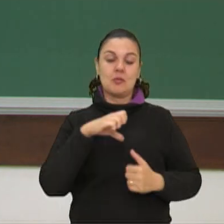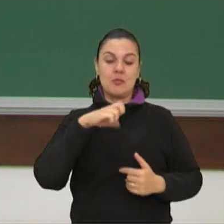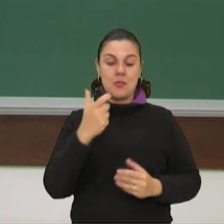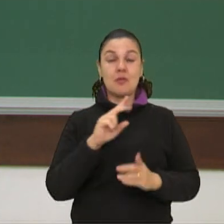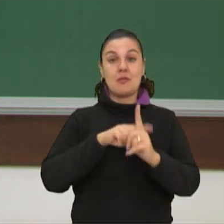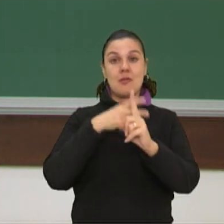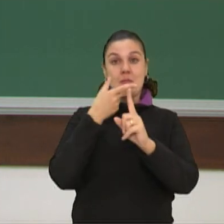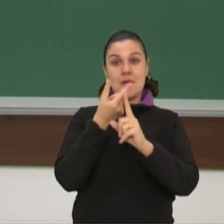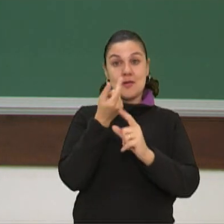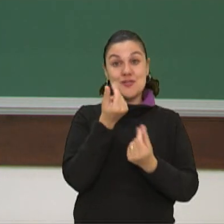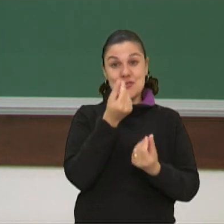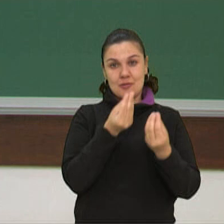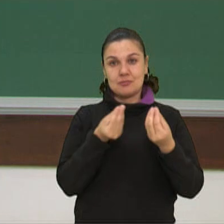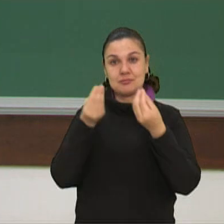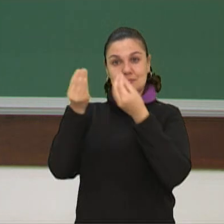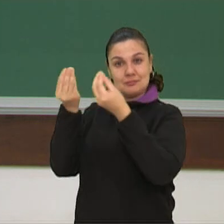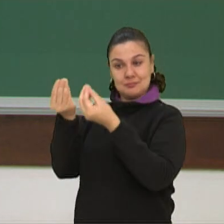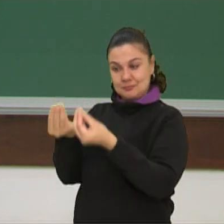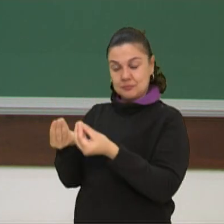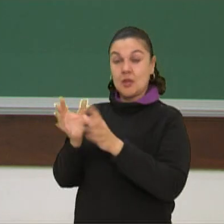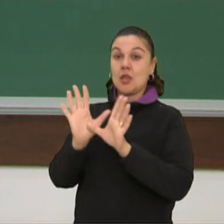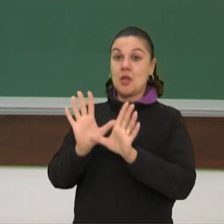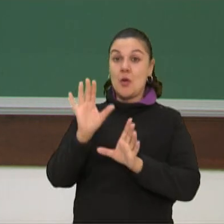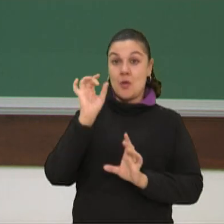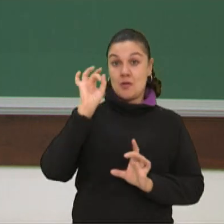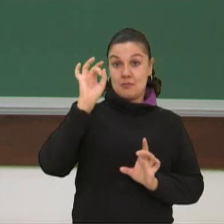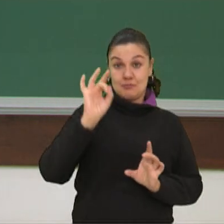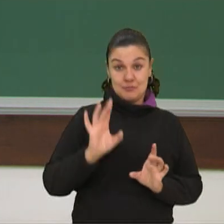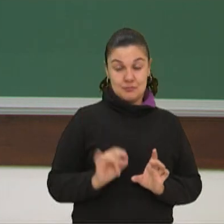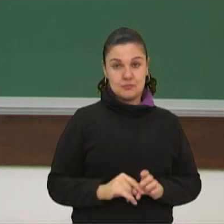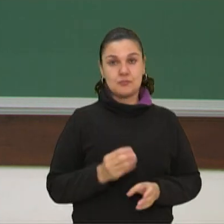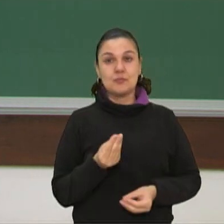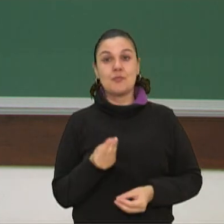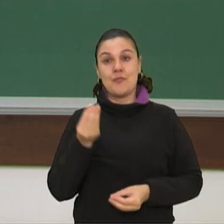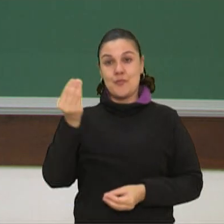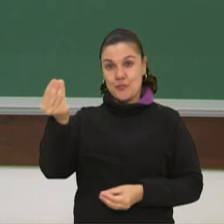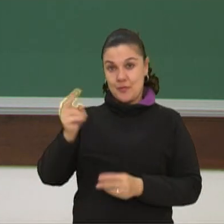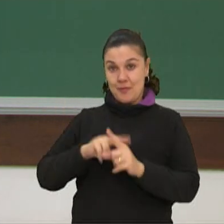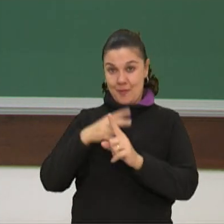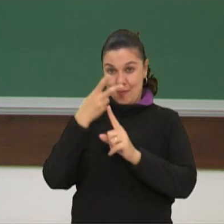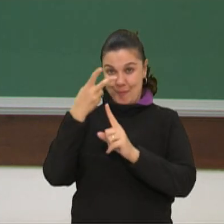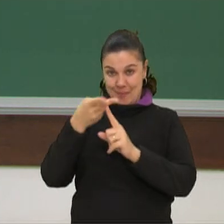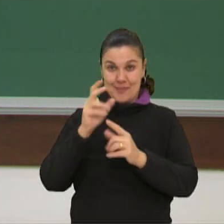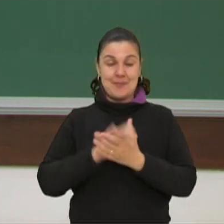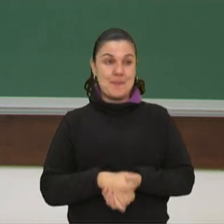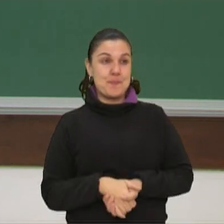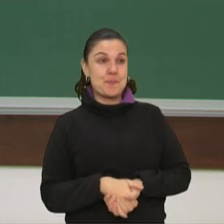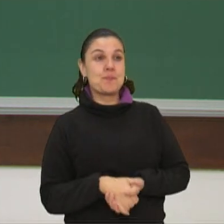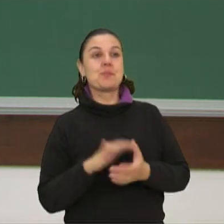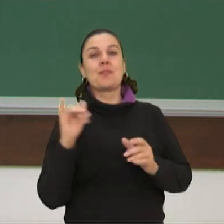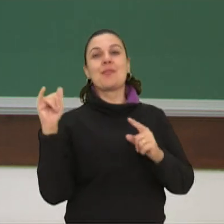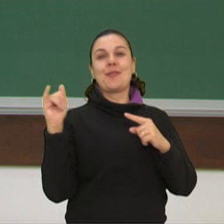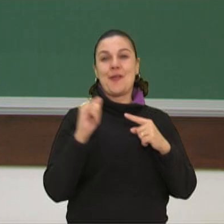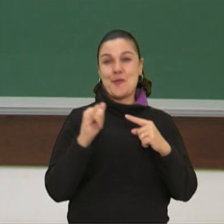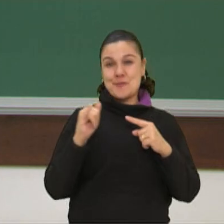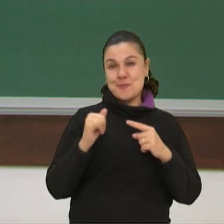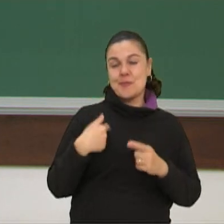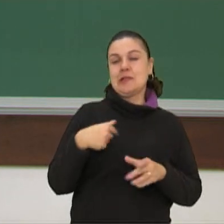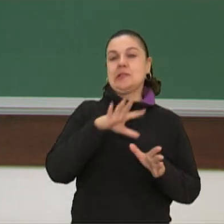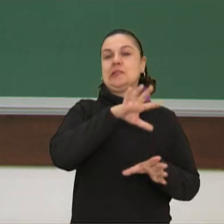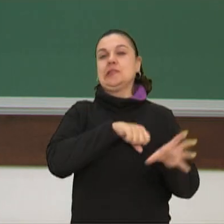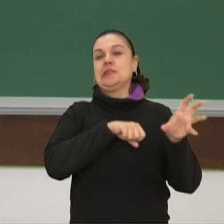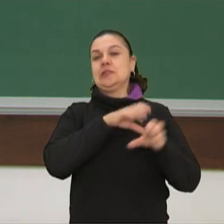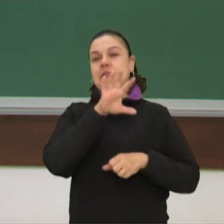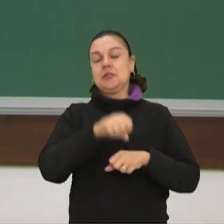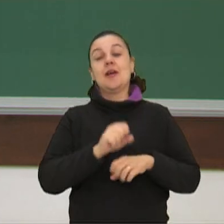ajudar na reconstrução da cidade. Ocasiões especiais, uma doação a mais de todos. Então, alguns impostos cobrados aí